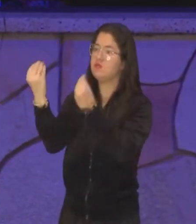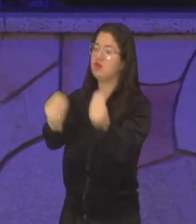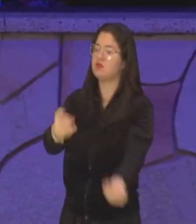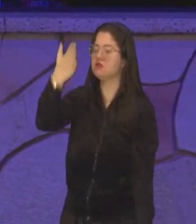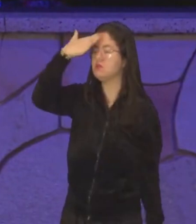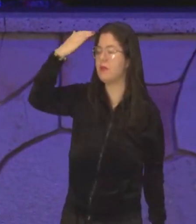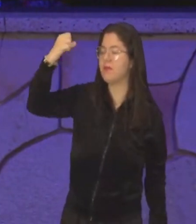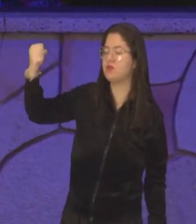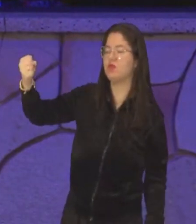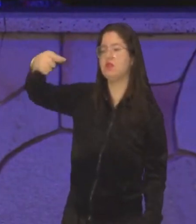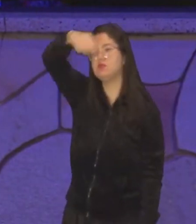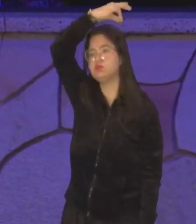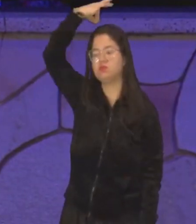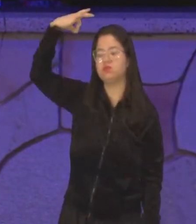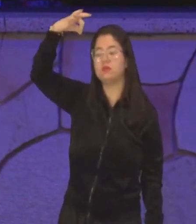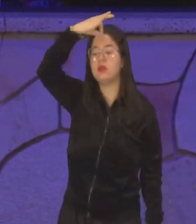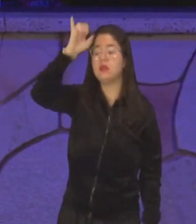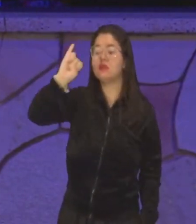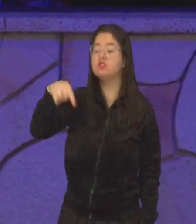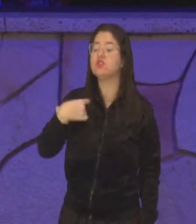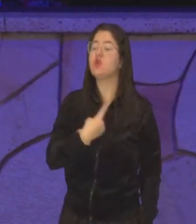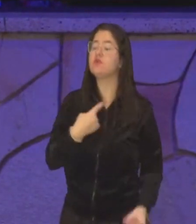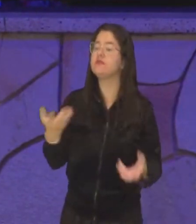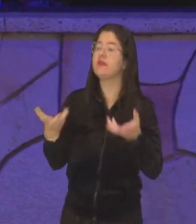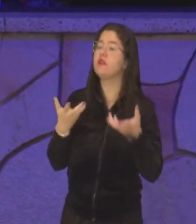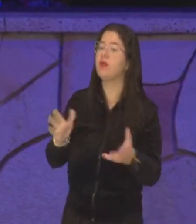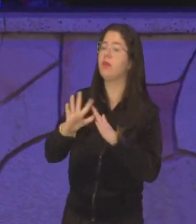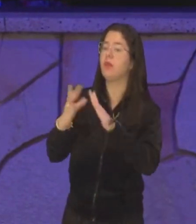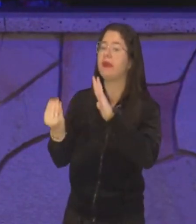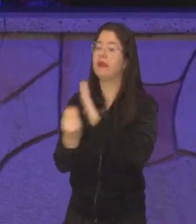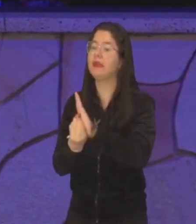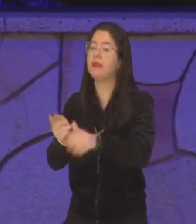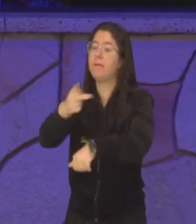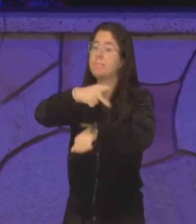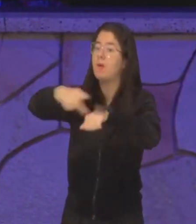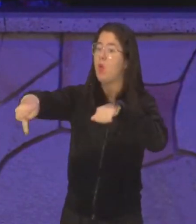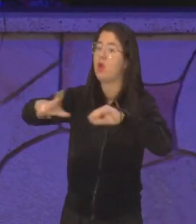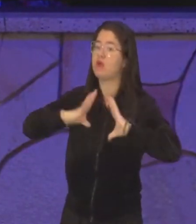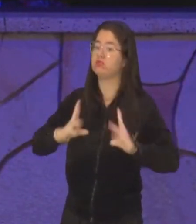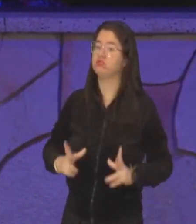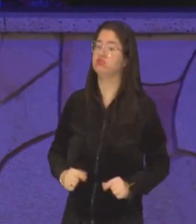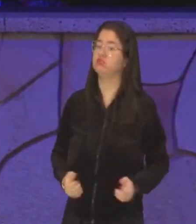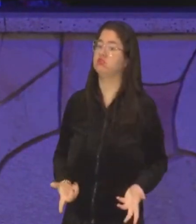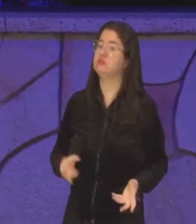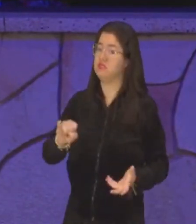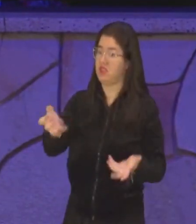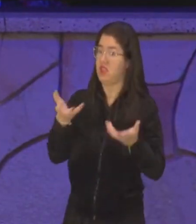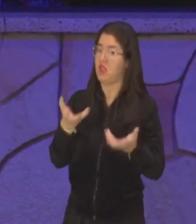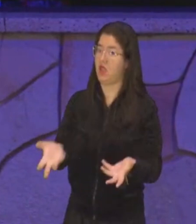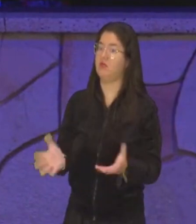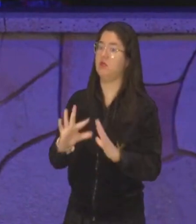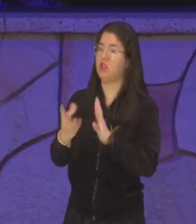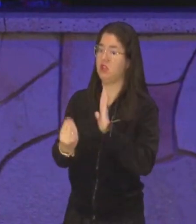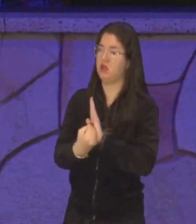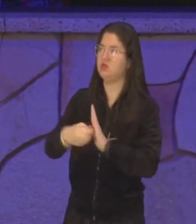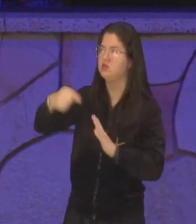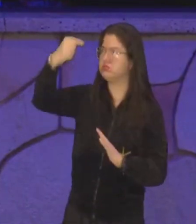discernimento espiritual, se nós queremos uma igreja pura, santa, uma igreja que